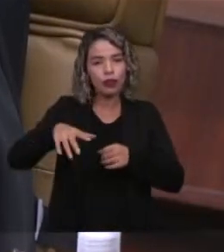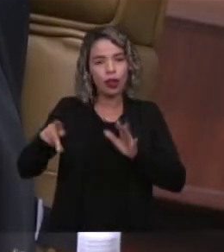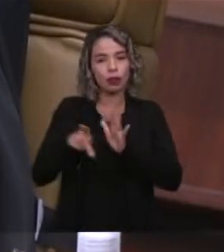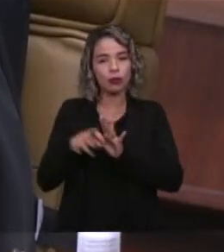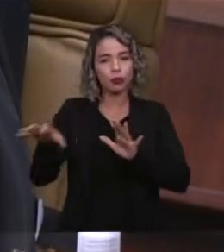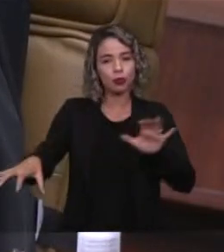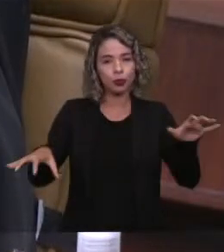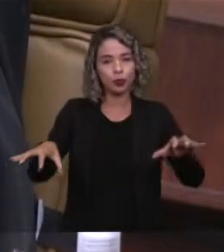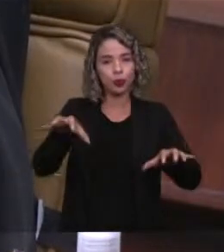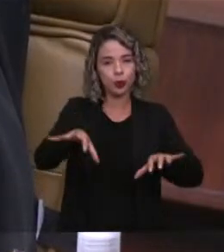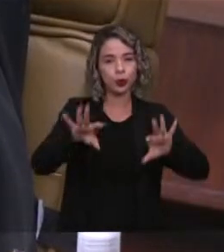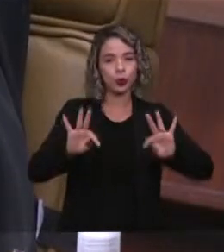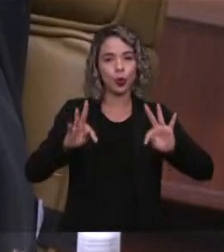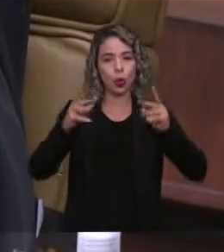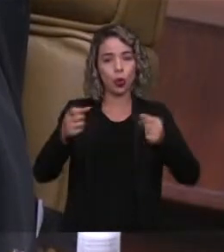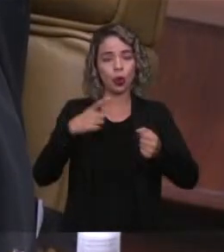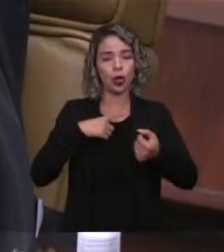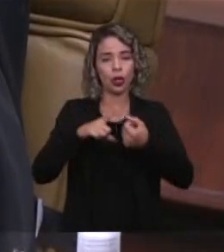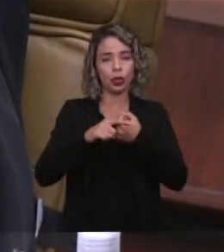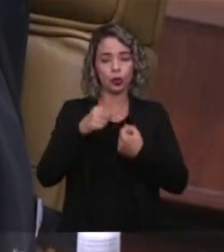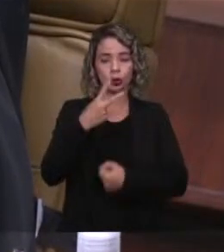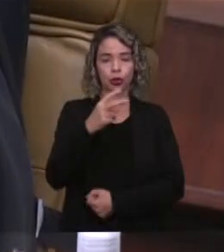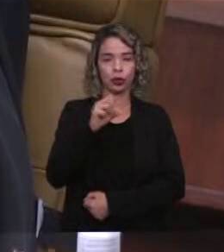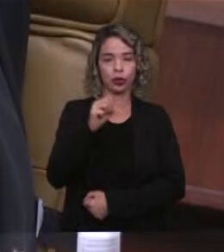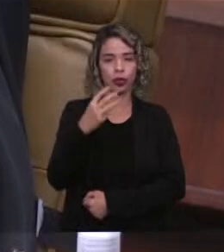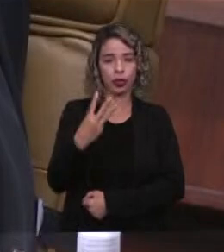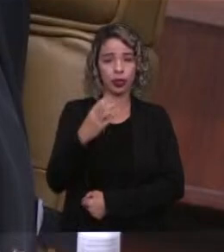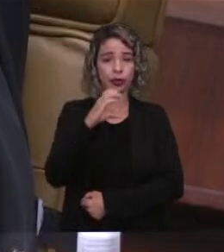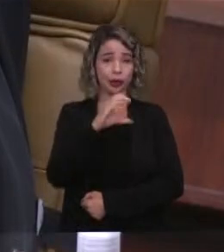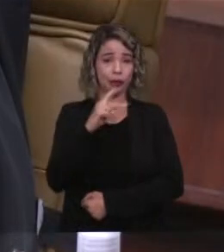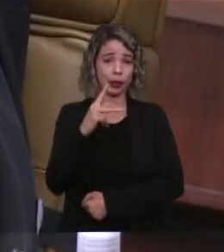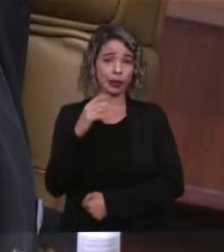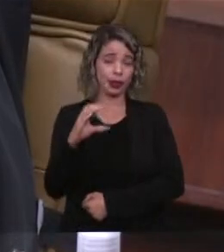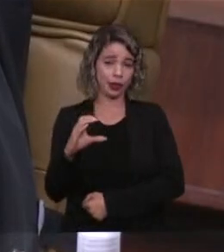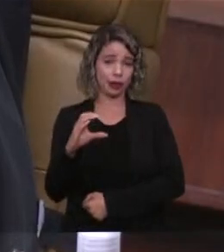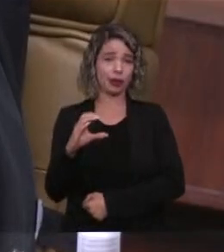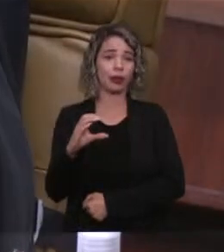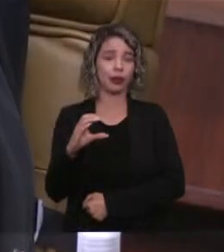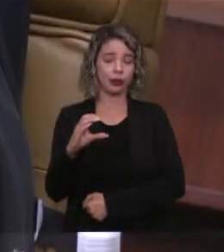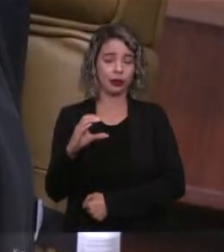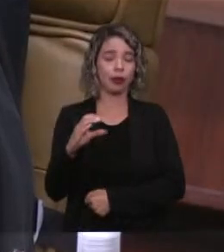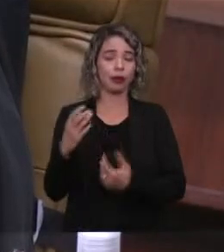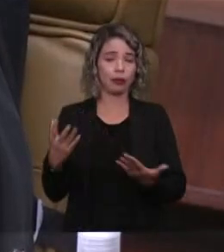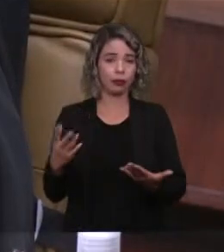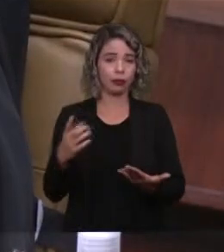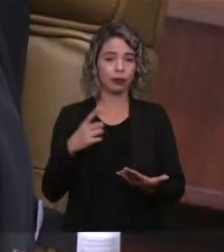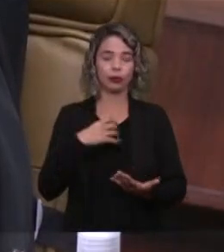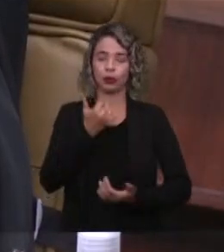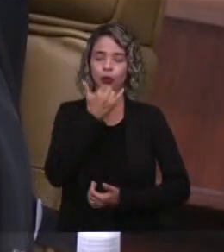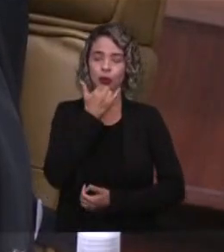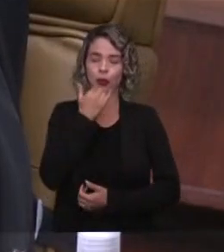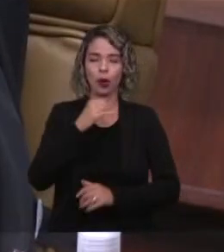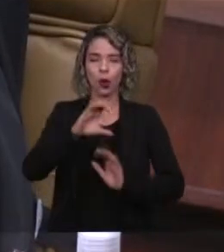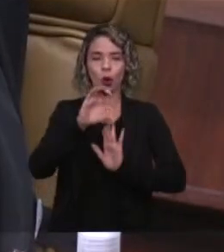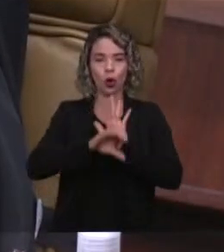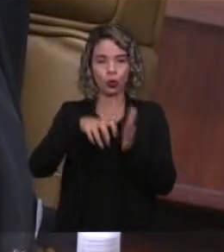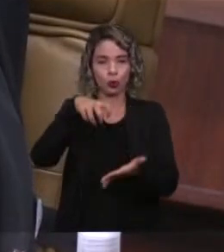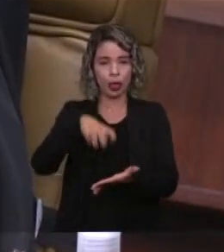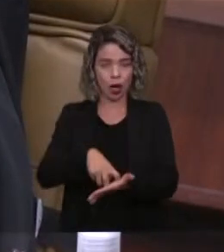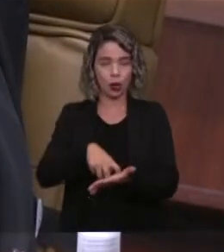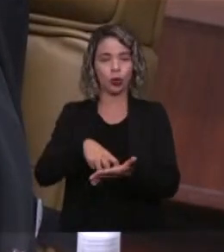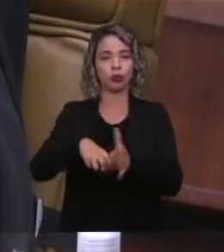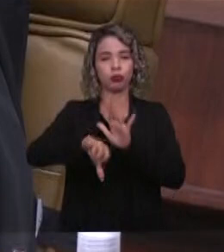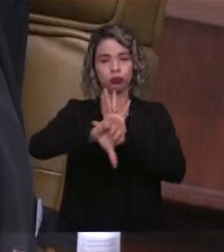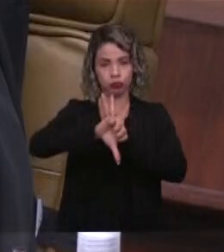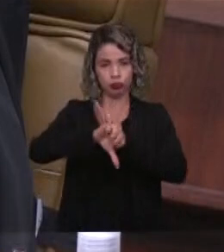termos do artigo 300... Ministros julgam ação contra o ex-senador Fernando Collor de Mello por corrupção passiva, lavagem de dinheiro e também